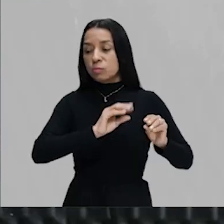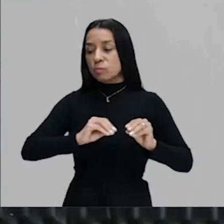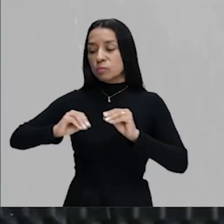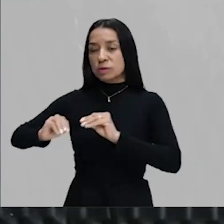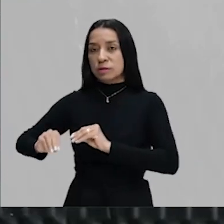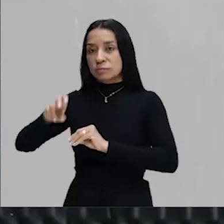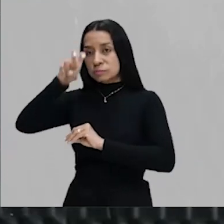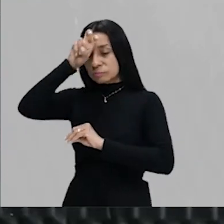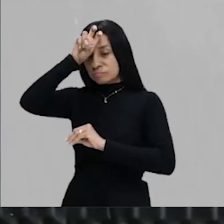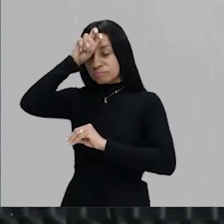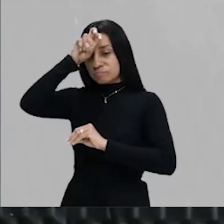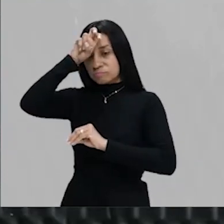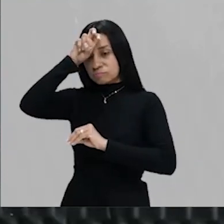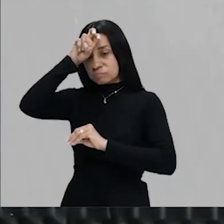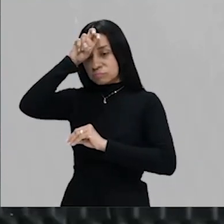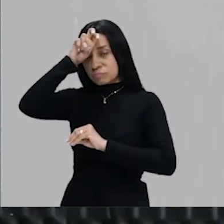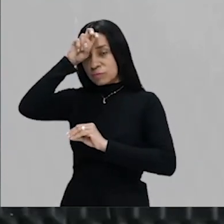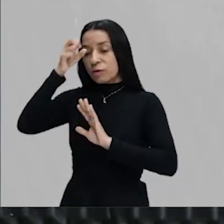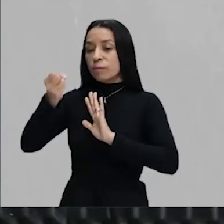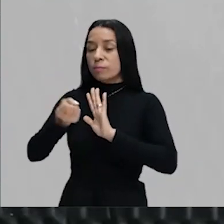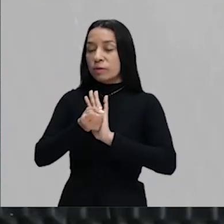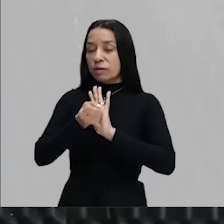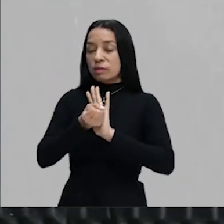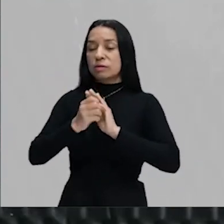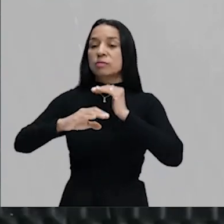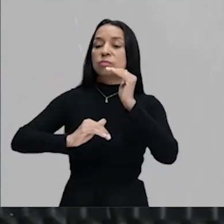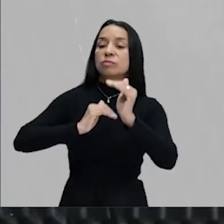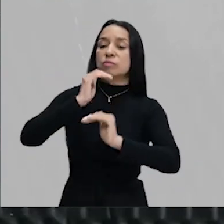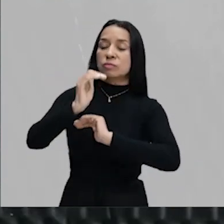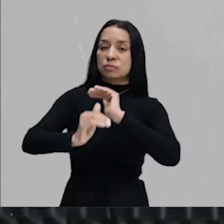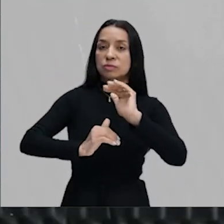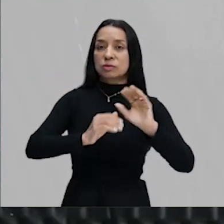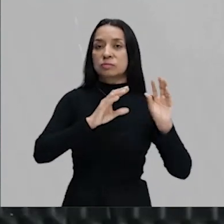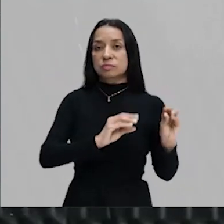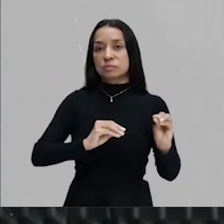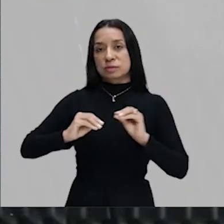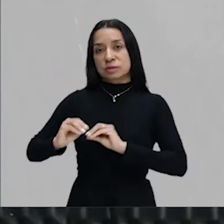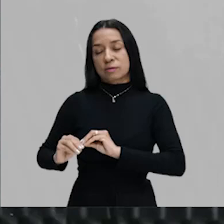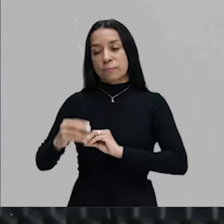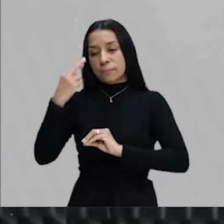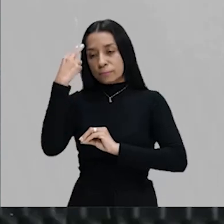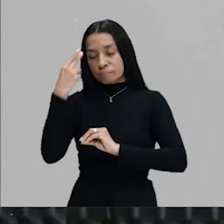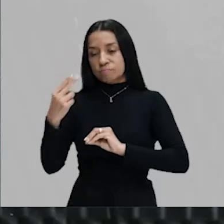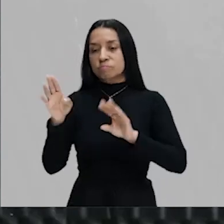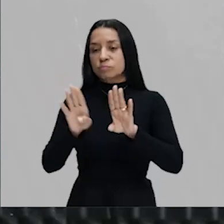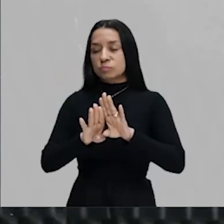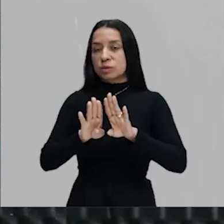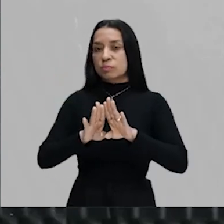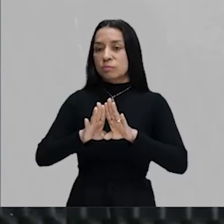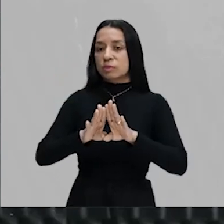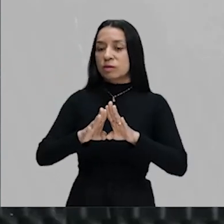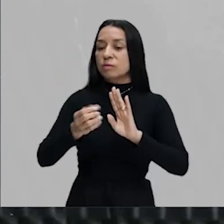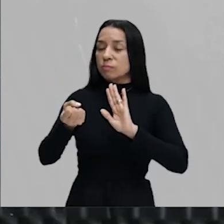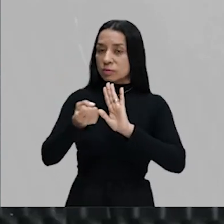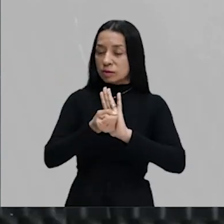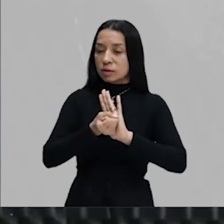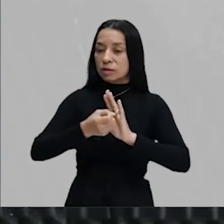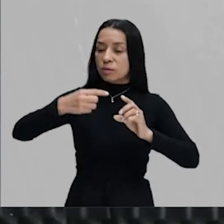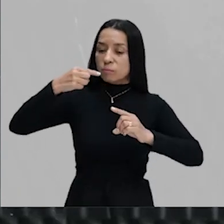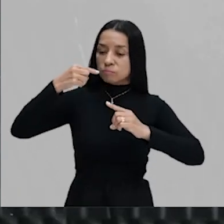temos uma história marcada por um processo de migrações. É uma história também marcada por disputa de